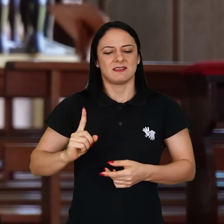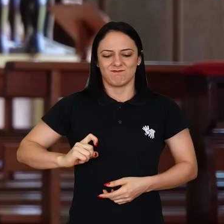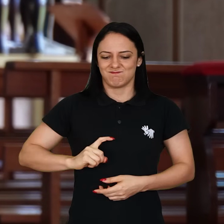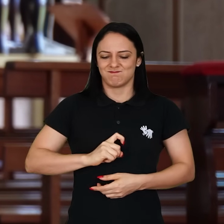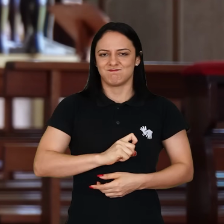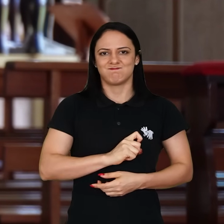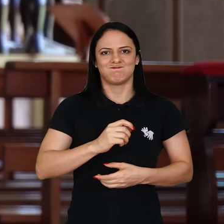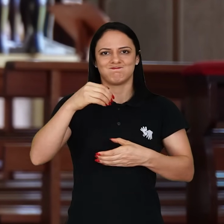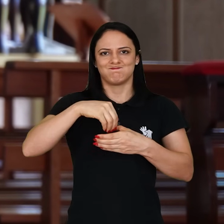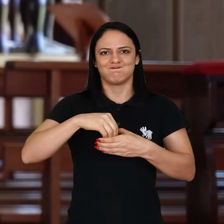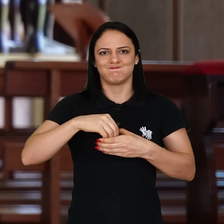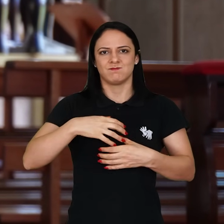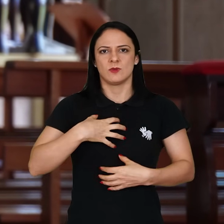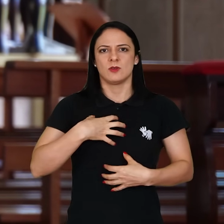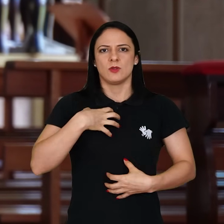bactéria alojou no pulmão.